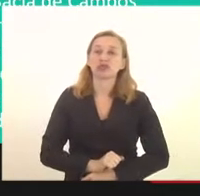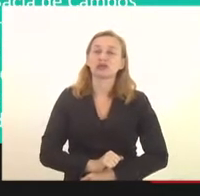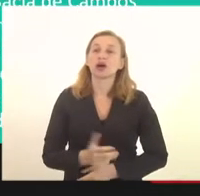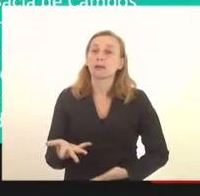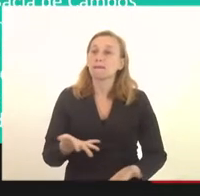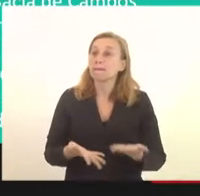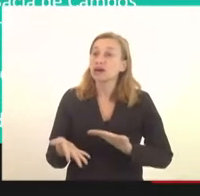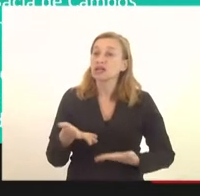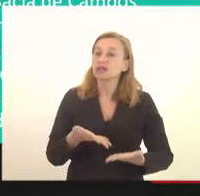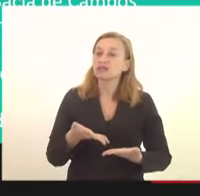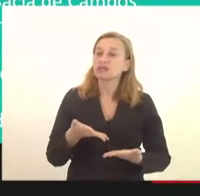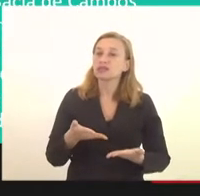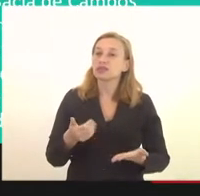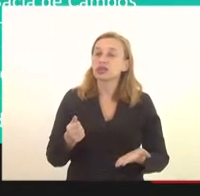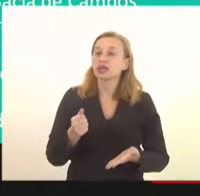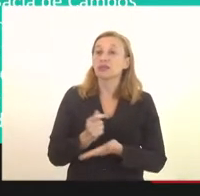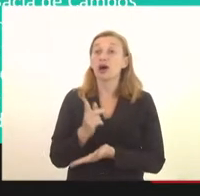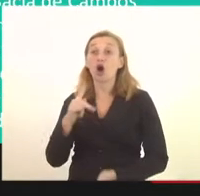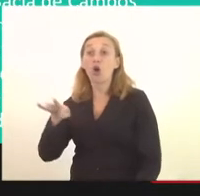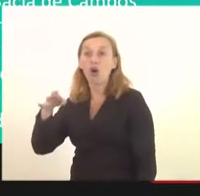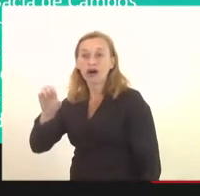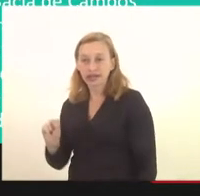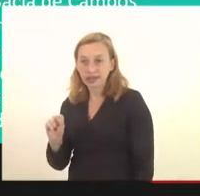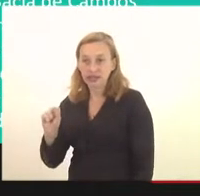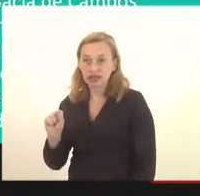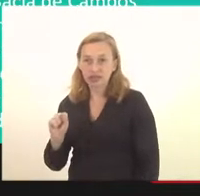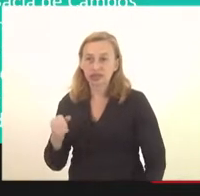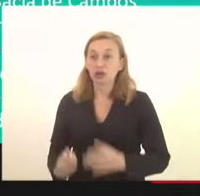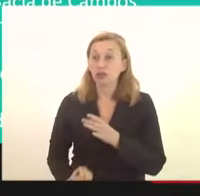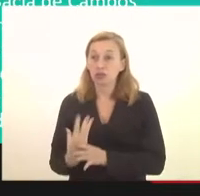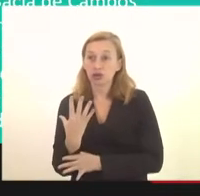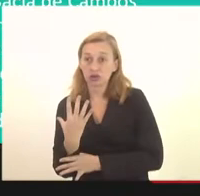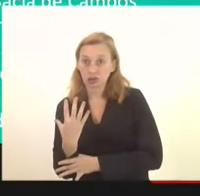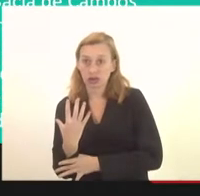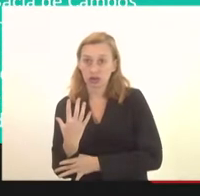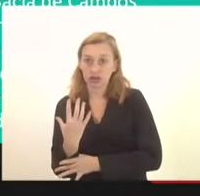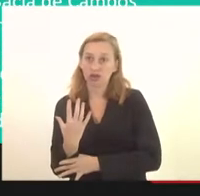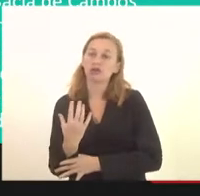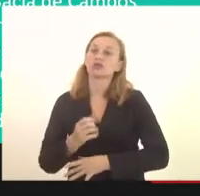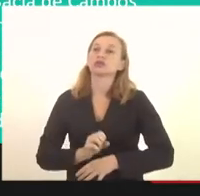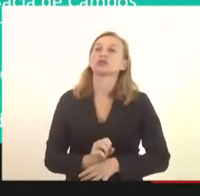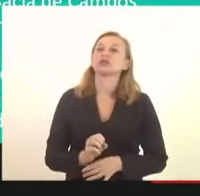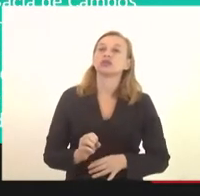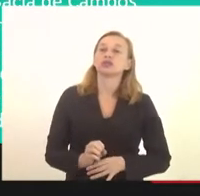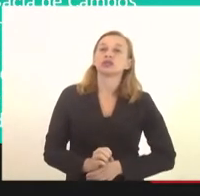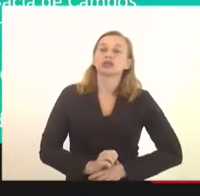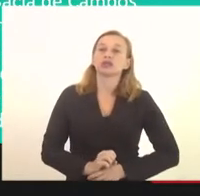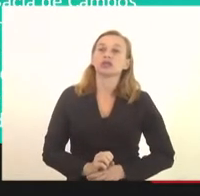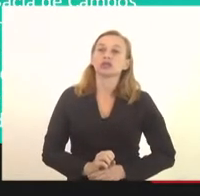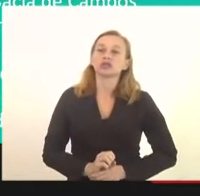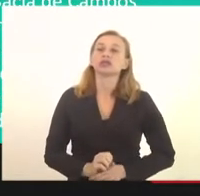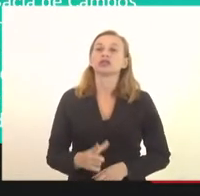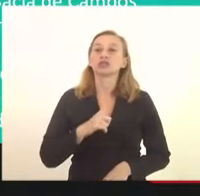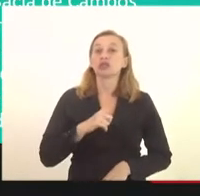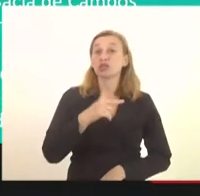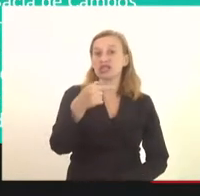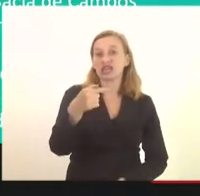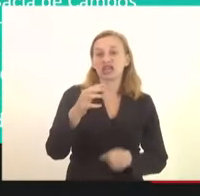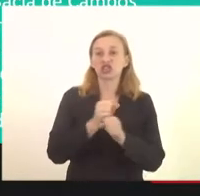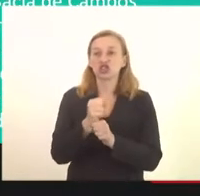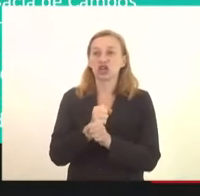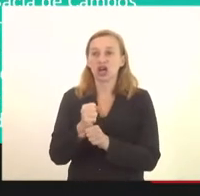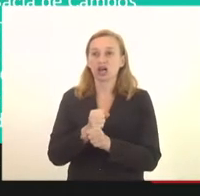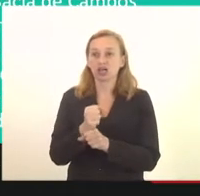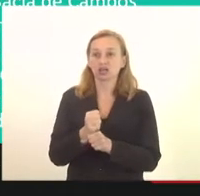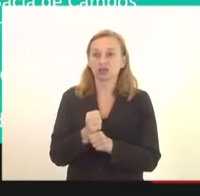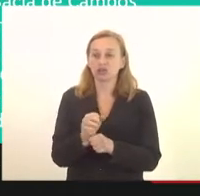participação paga royalties, em caso de produção muito alta, vai pagar a participação especial. Nós temos 7 anos de exploração,